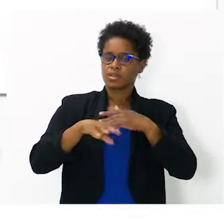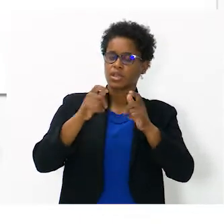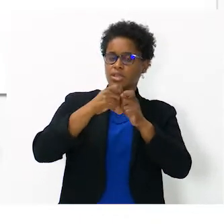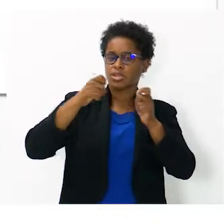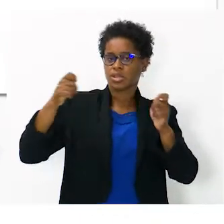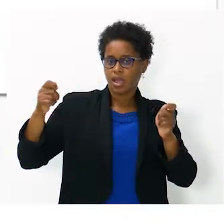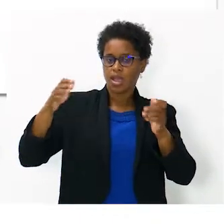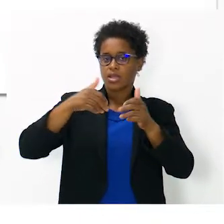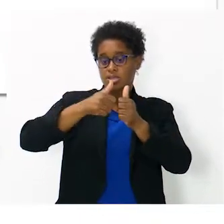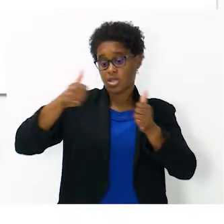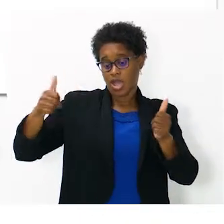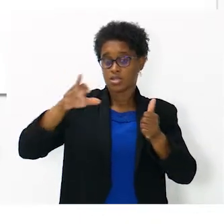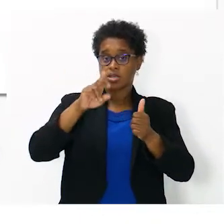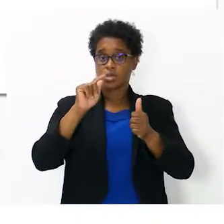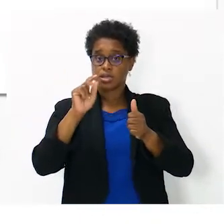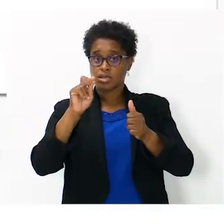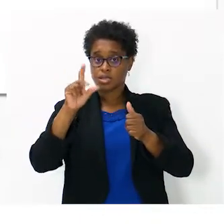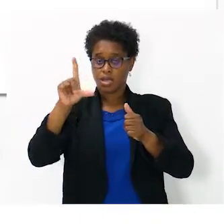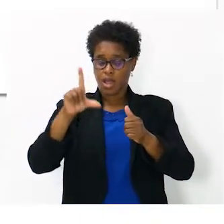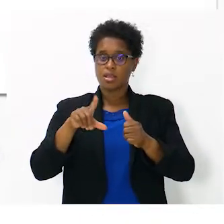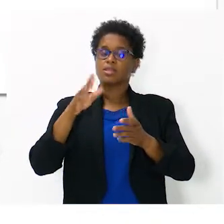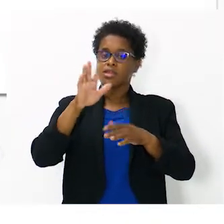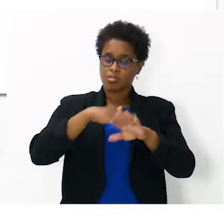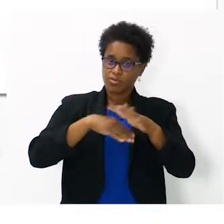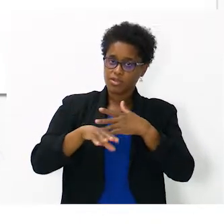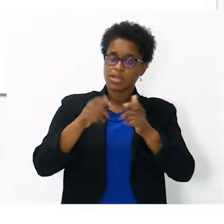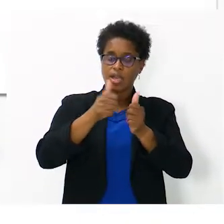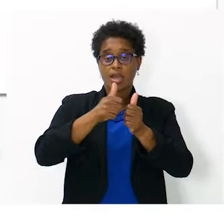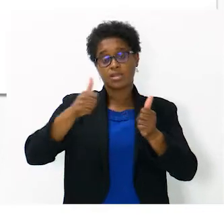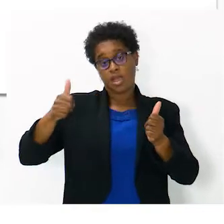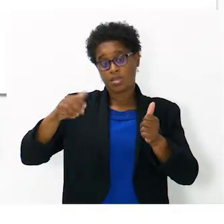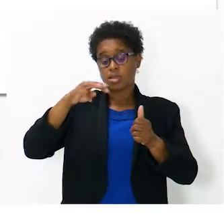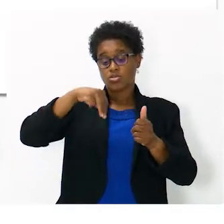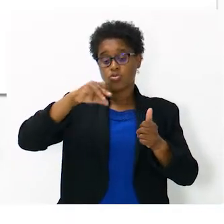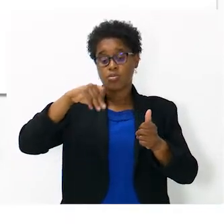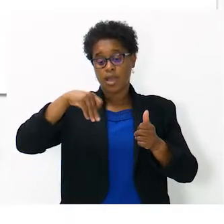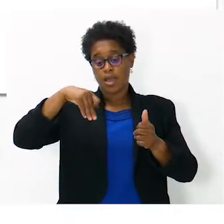distância real, determinar a distância no mapa,